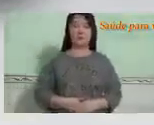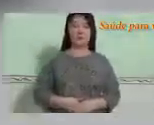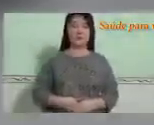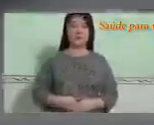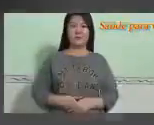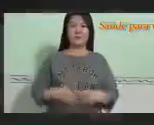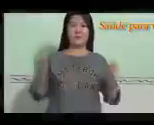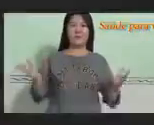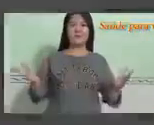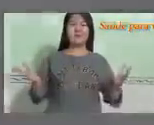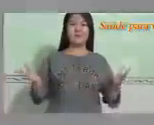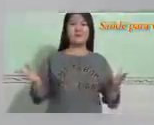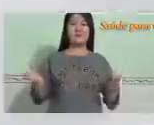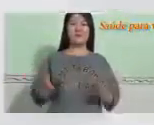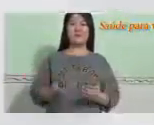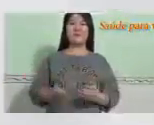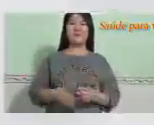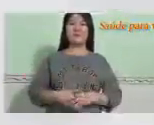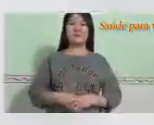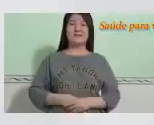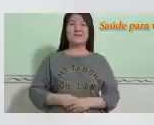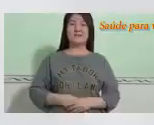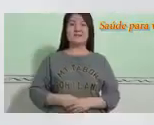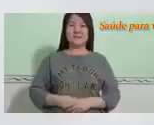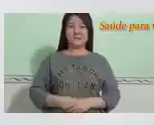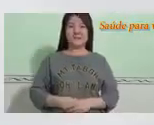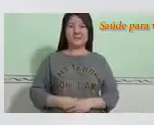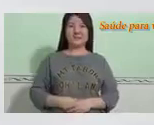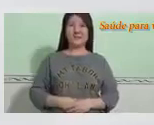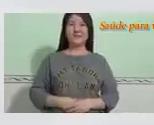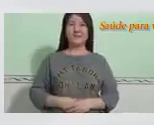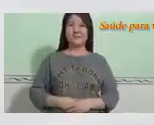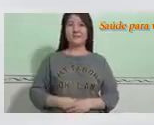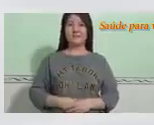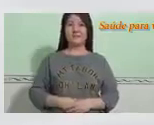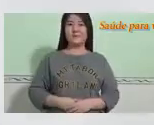2.1.AUMNTARORANDIMNTODOTRIENOPO acento agudo SDGUARANA acento agudo